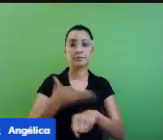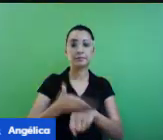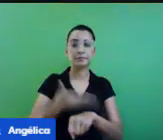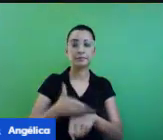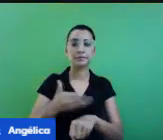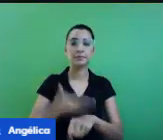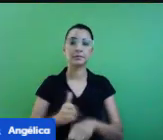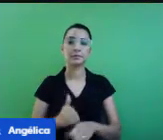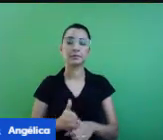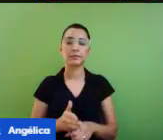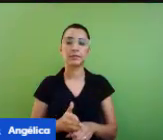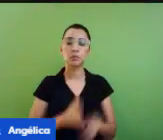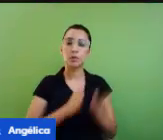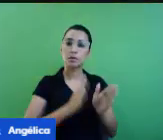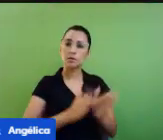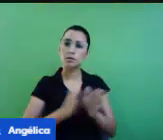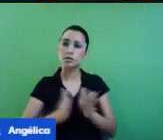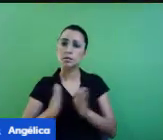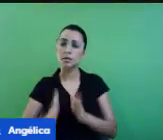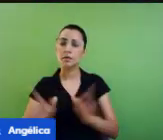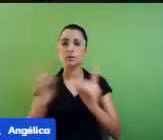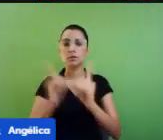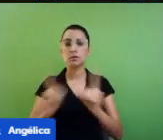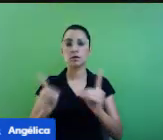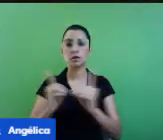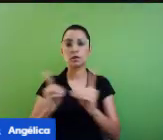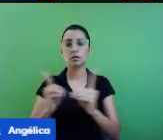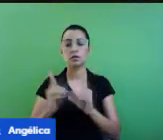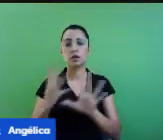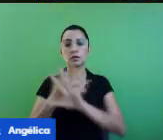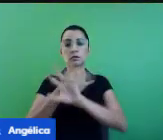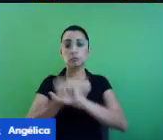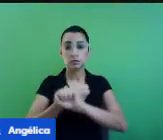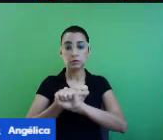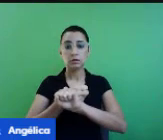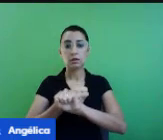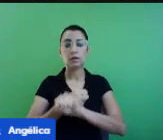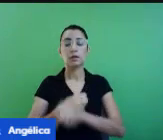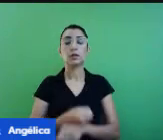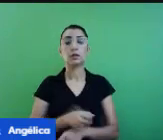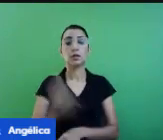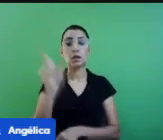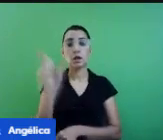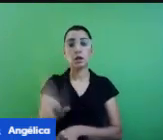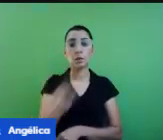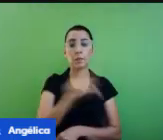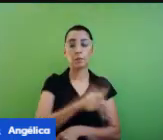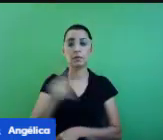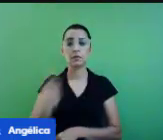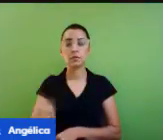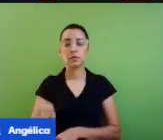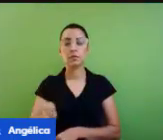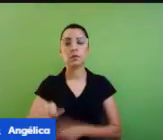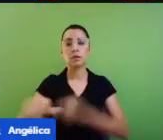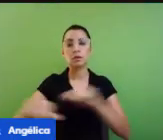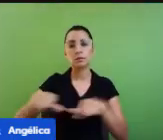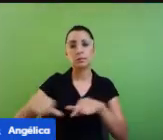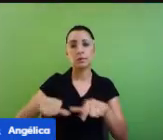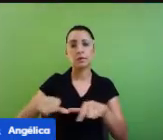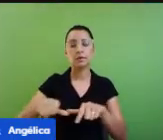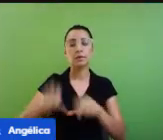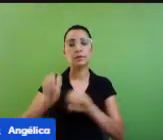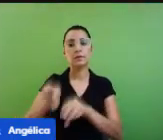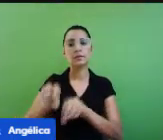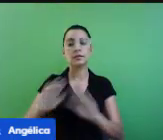interdisciplinar que foi desenvolvida por uma professora que leciona na Escola Municipal Sá Carvalho. É